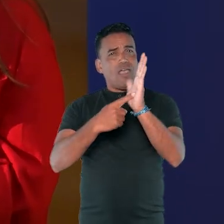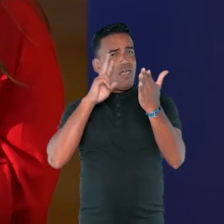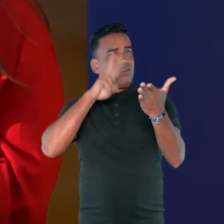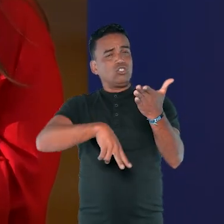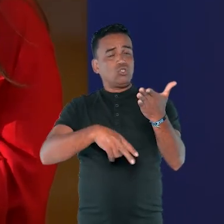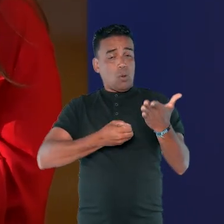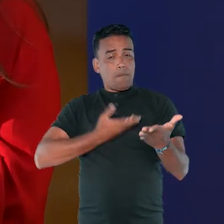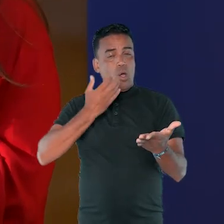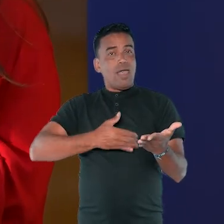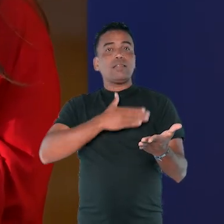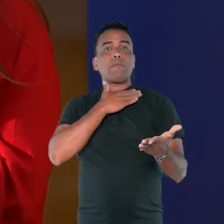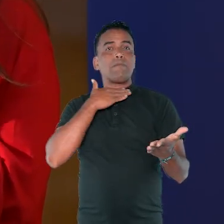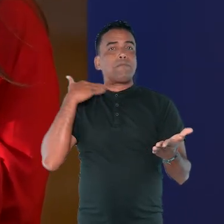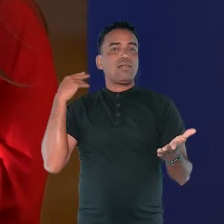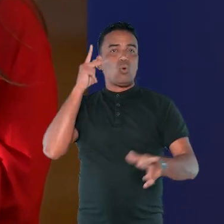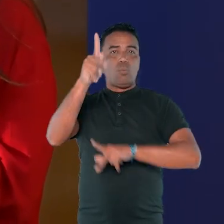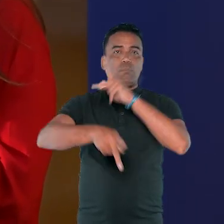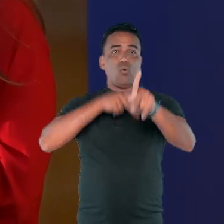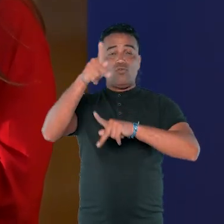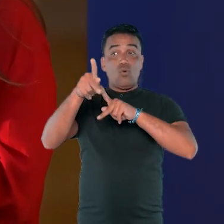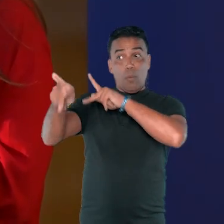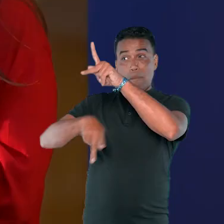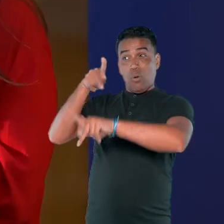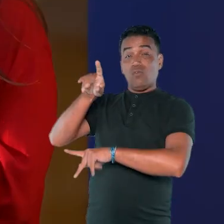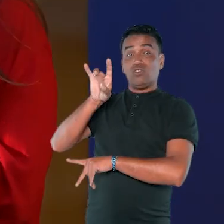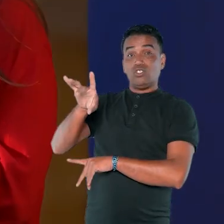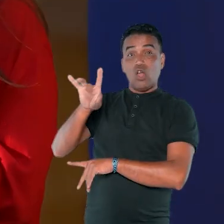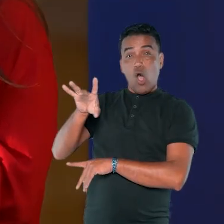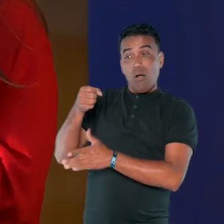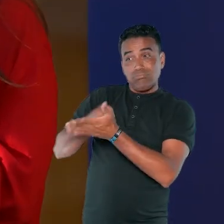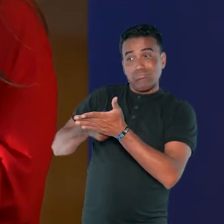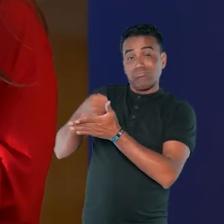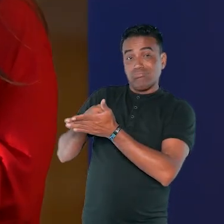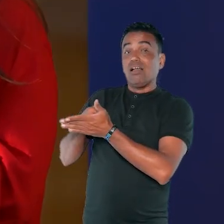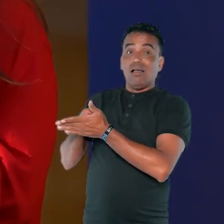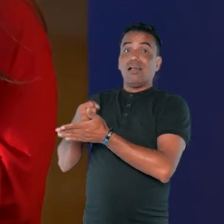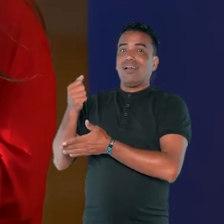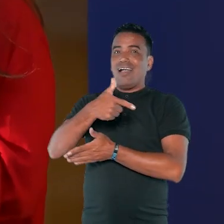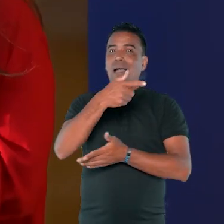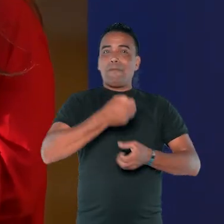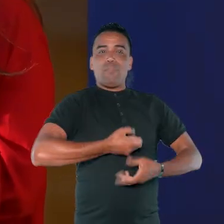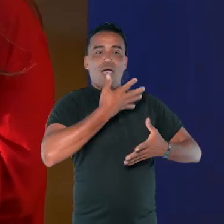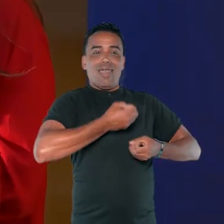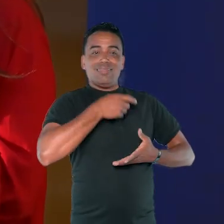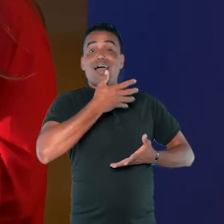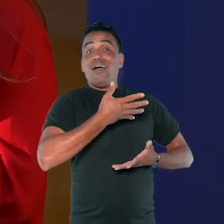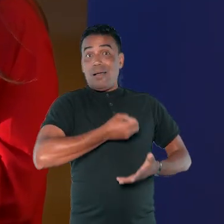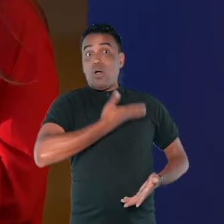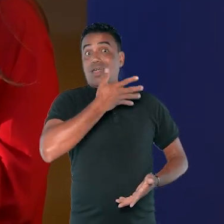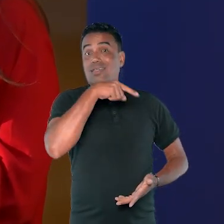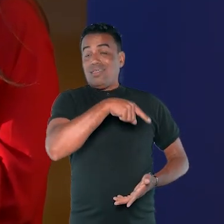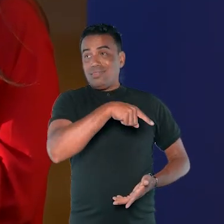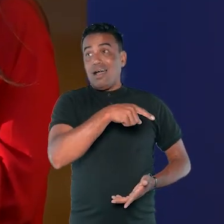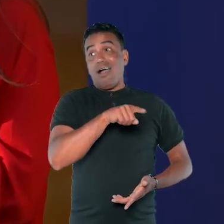poeta que matou o povo que só sobrou ao poeta. Ou o poeta apesar